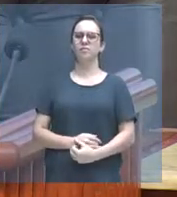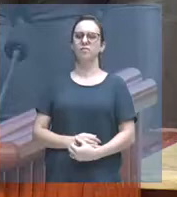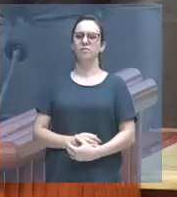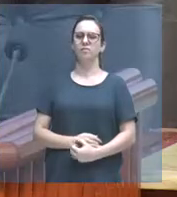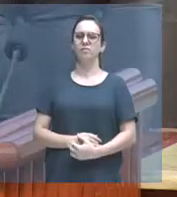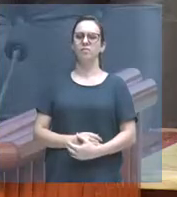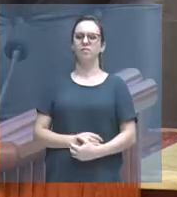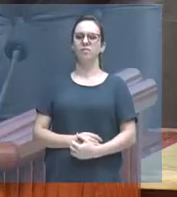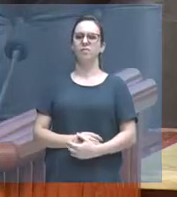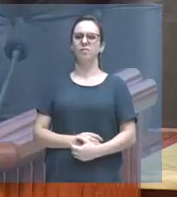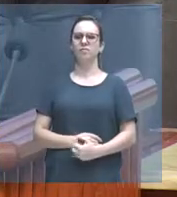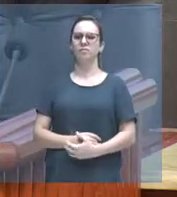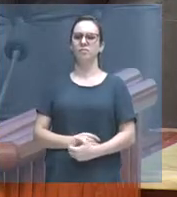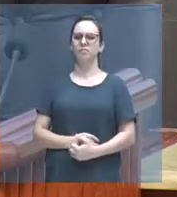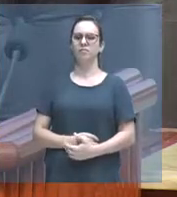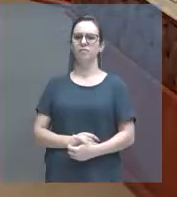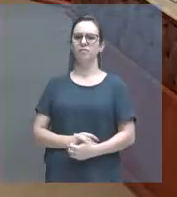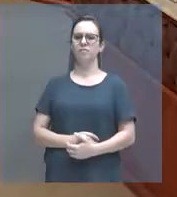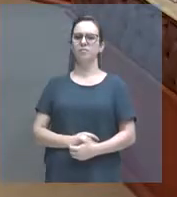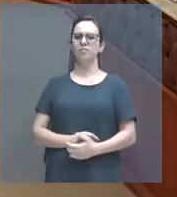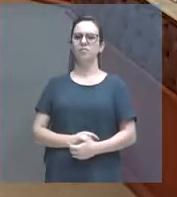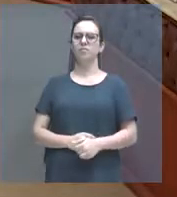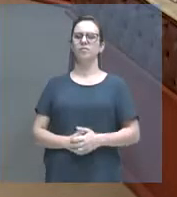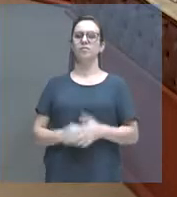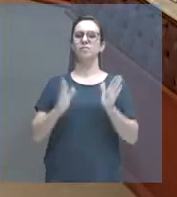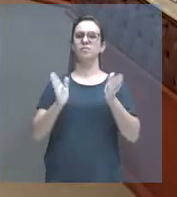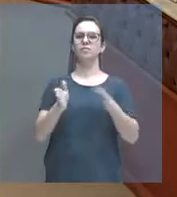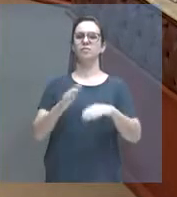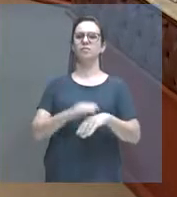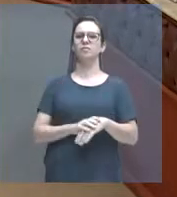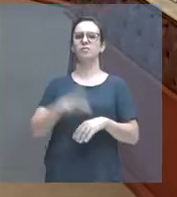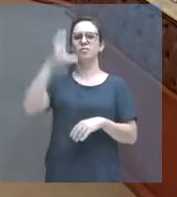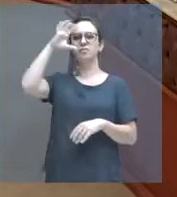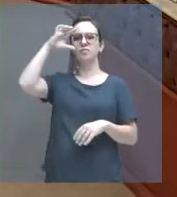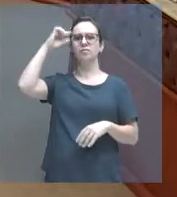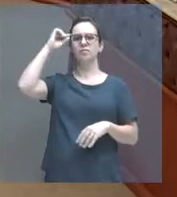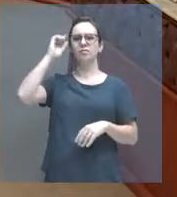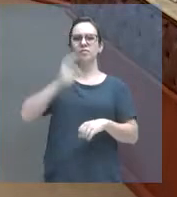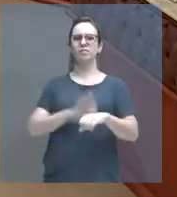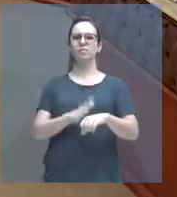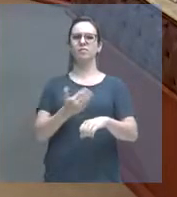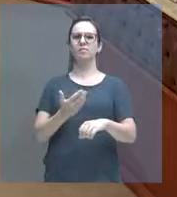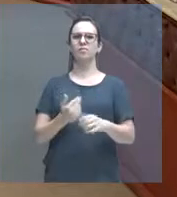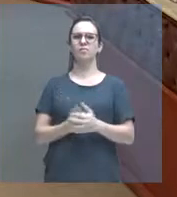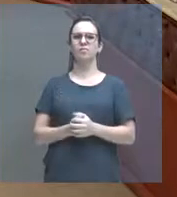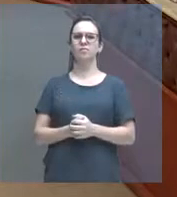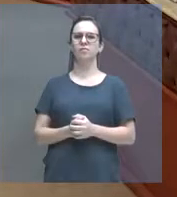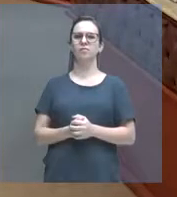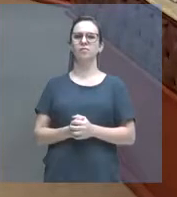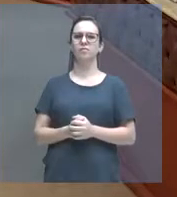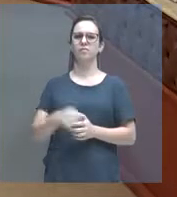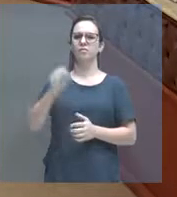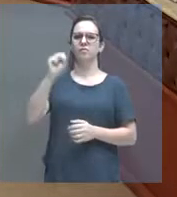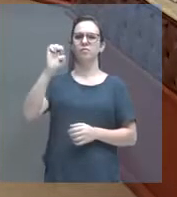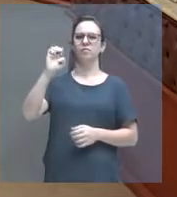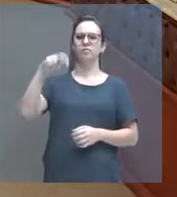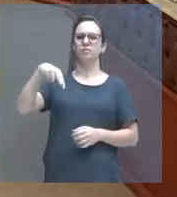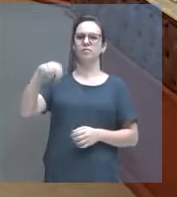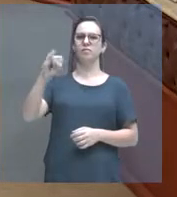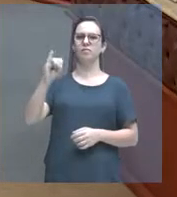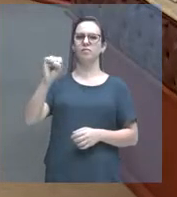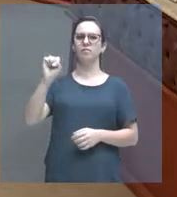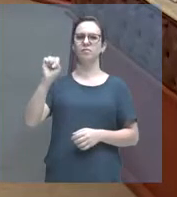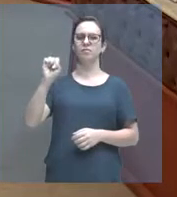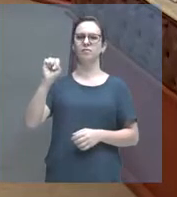Nesse momento, convido a filha do homenageado, Senise, a proceder